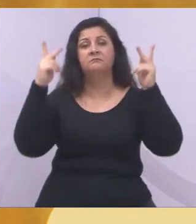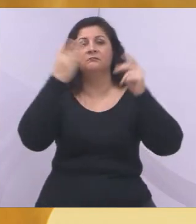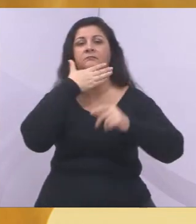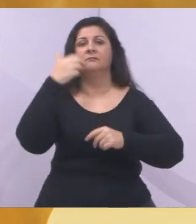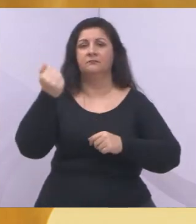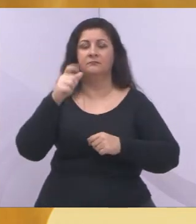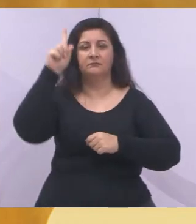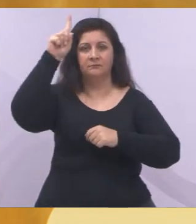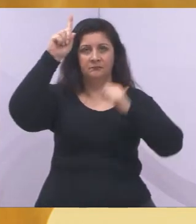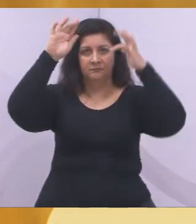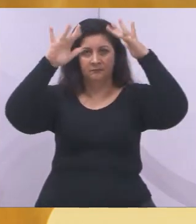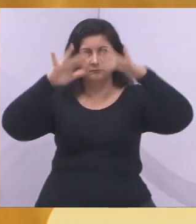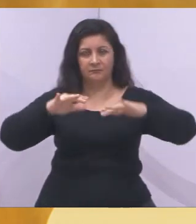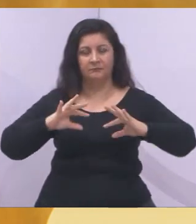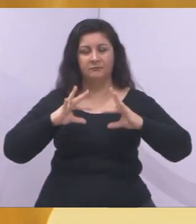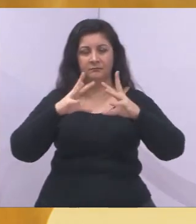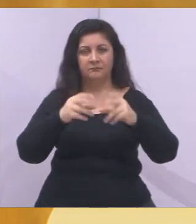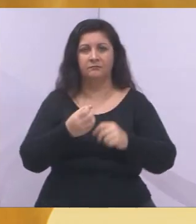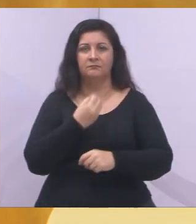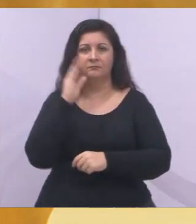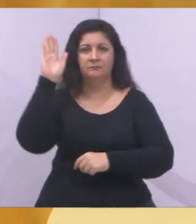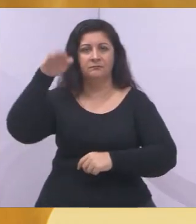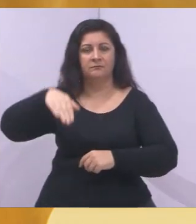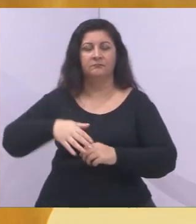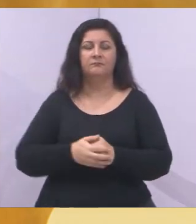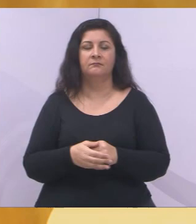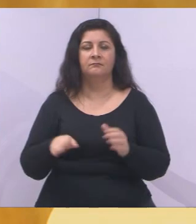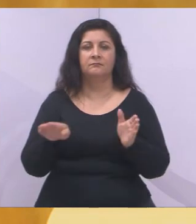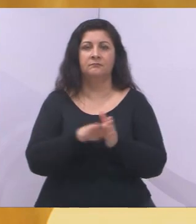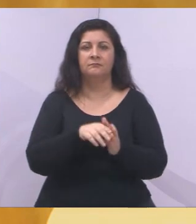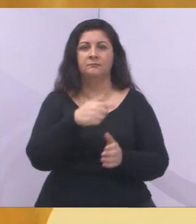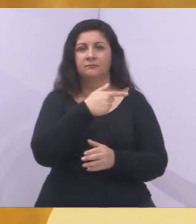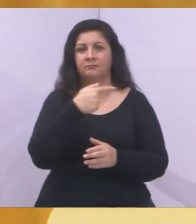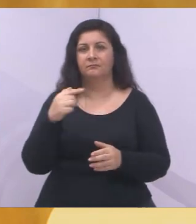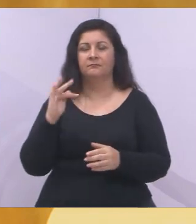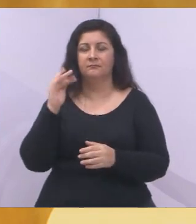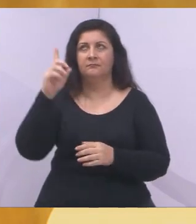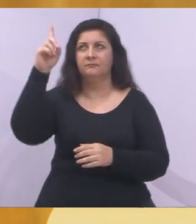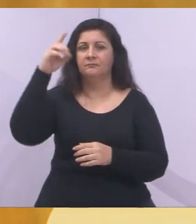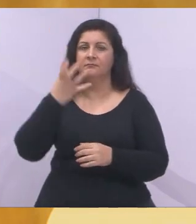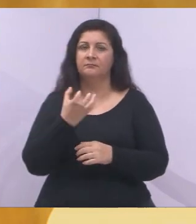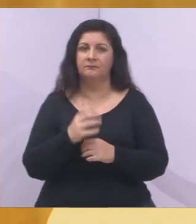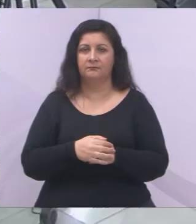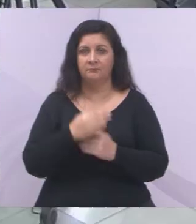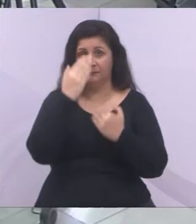Deus abençoe a todos, boa tarde e até semana que vem, se Deus quiser. Muito obrigado.